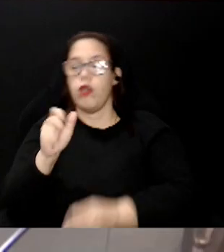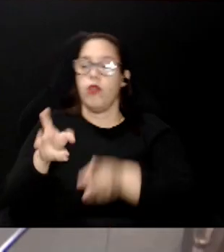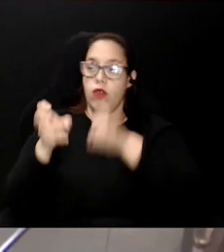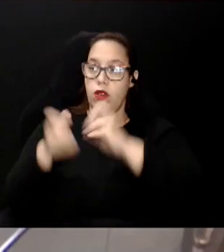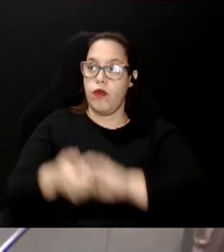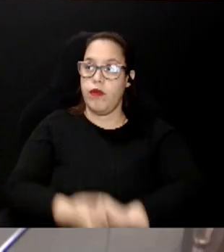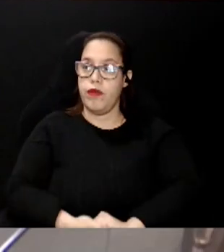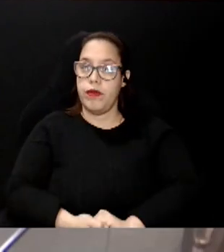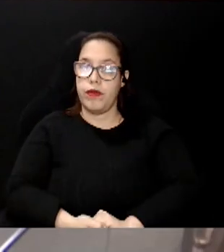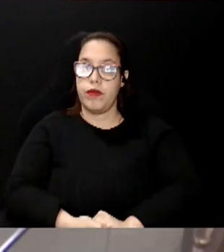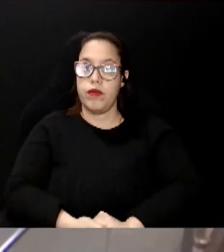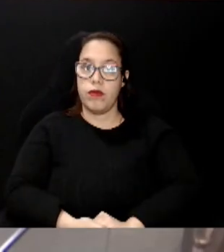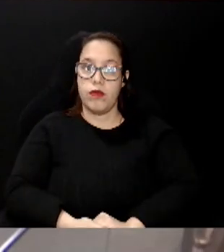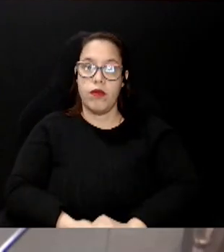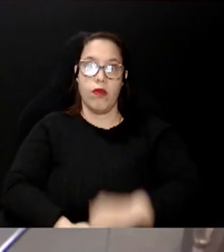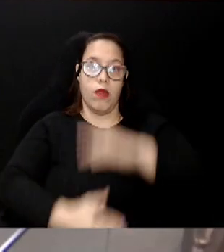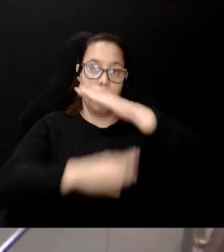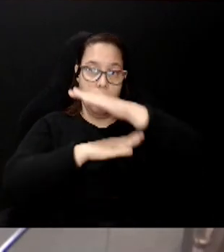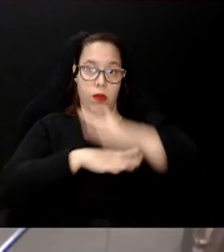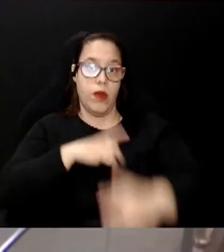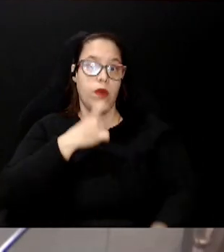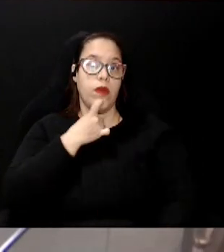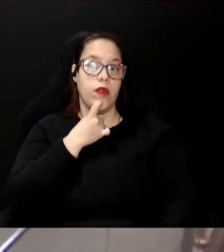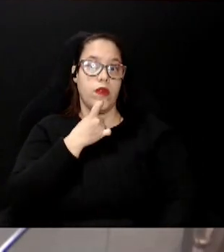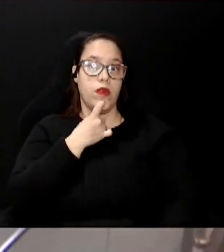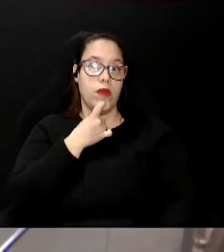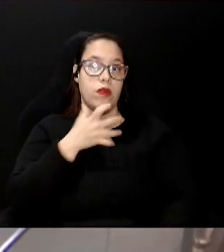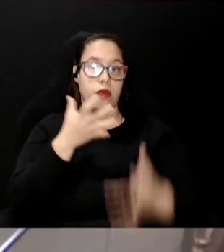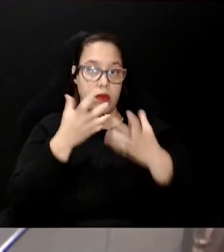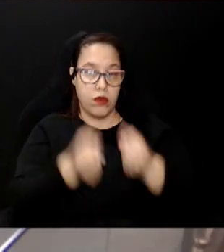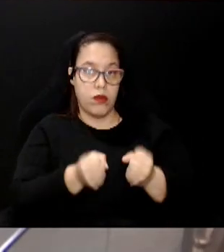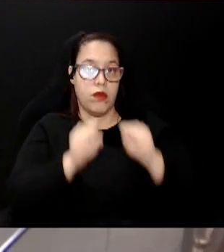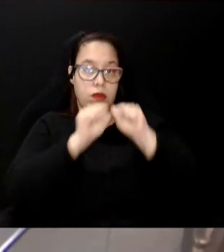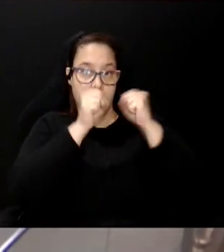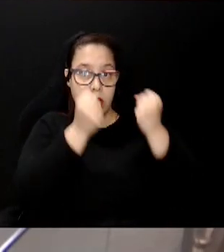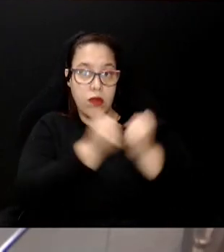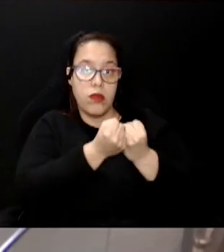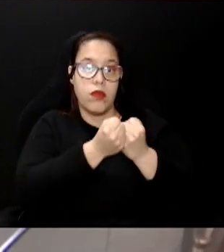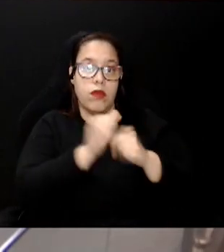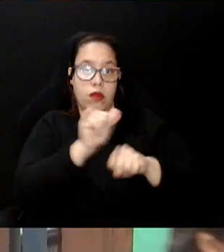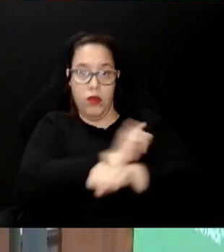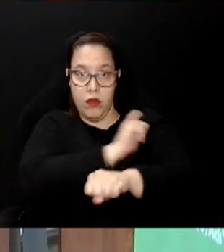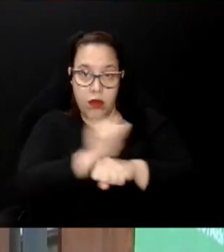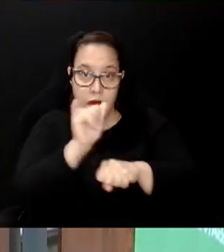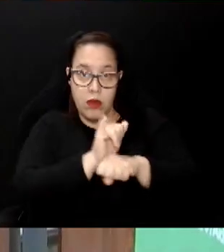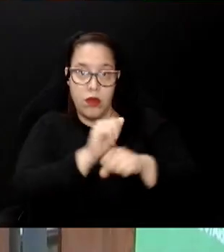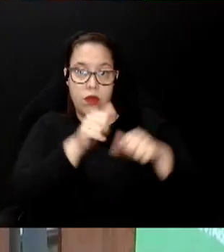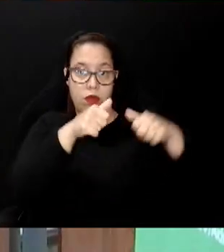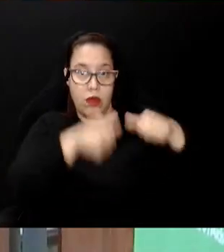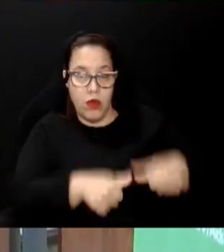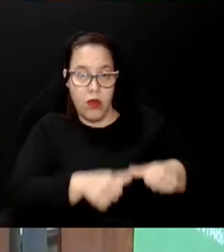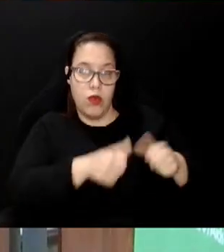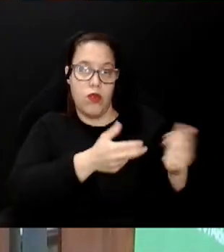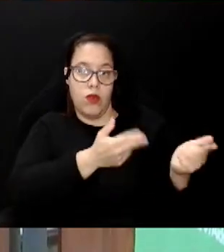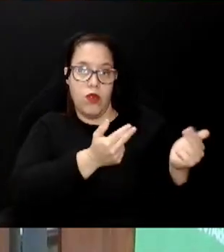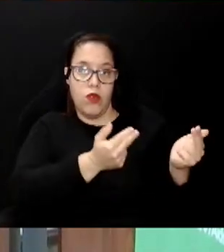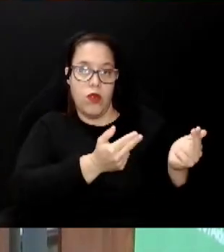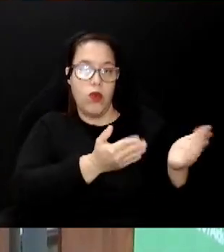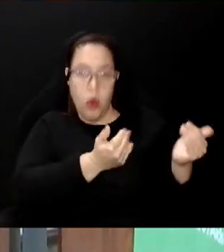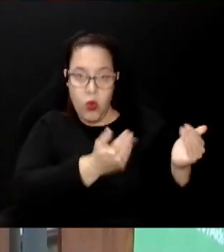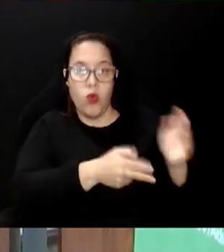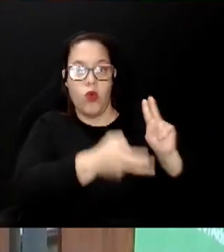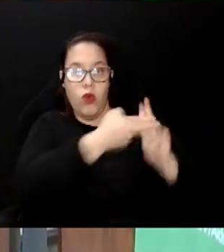A Câmara Municipal de Campinas recebeu o seminário de estratégia Ocupe SUS Juventudes, uma iniciativa voltada